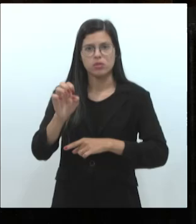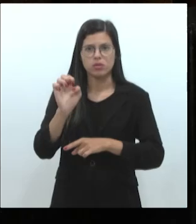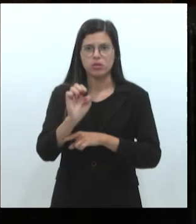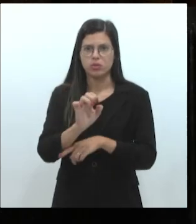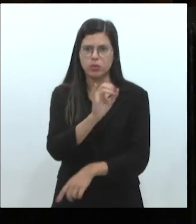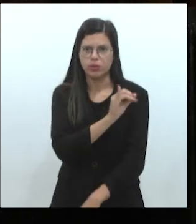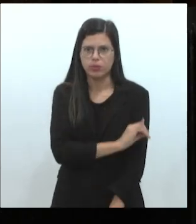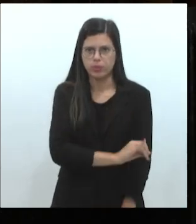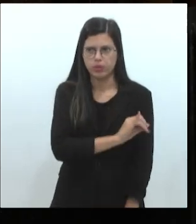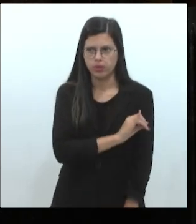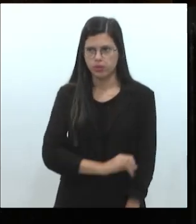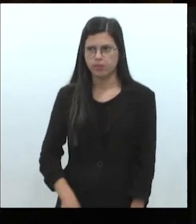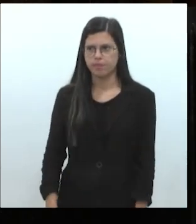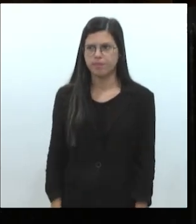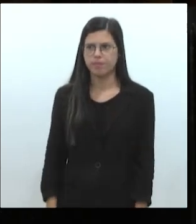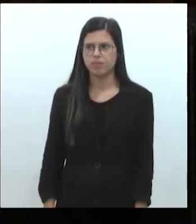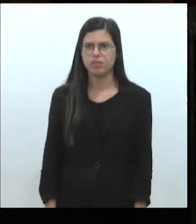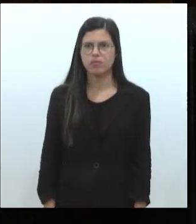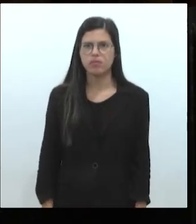do Rio de Janeiro.